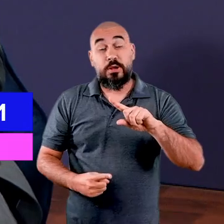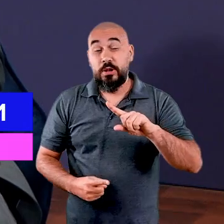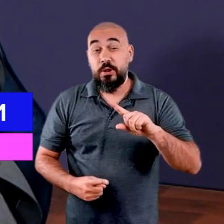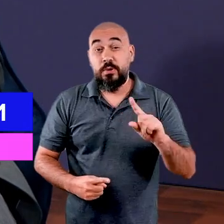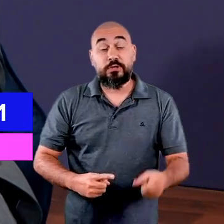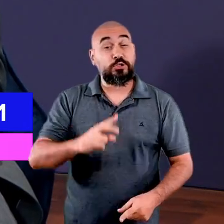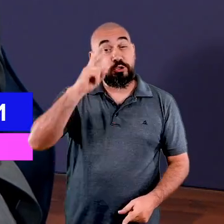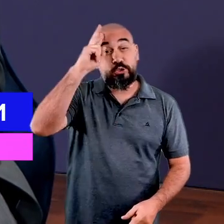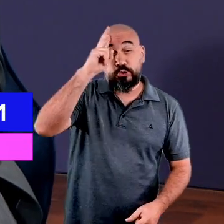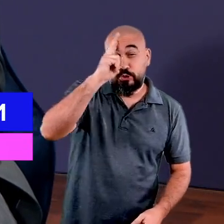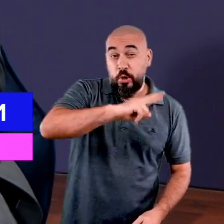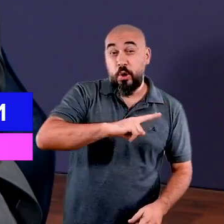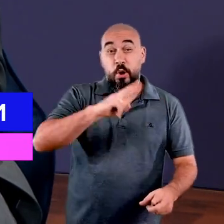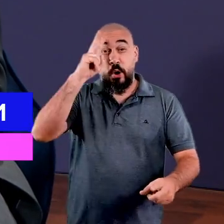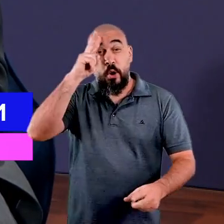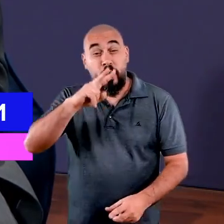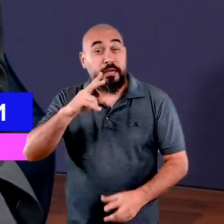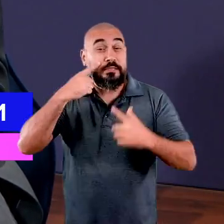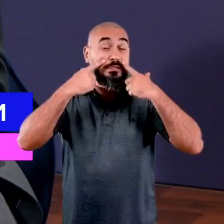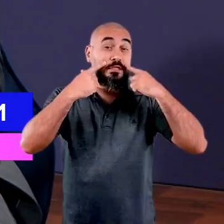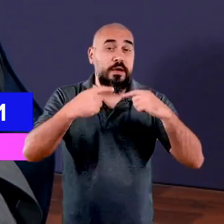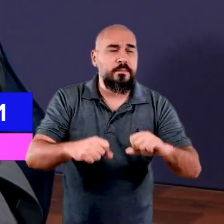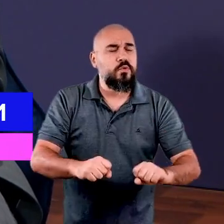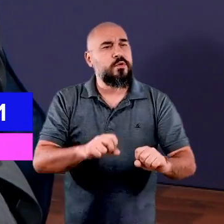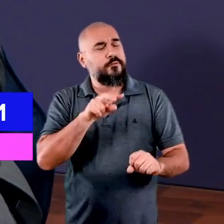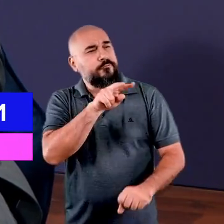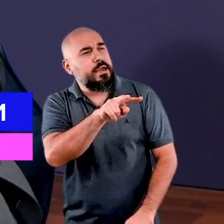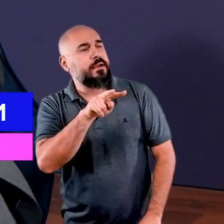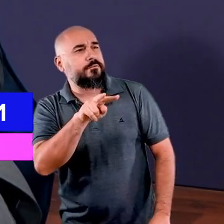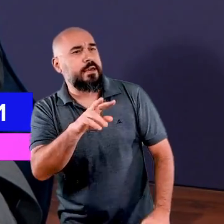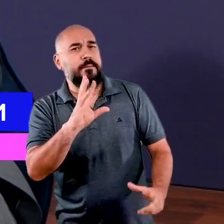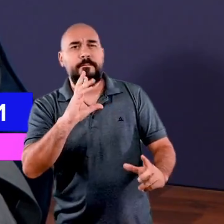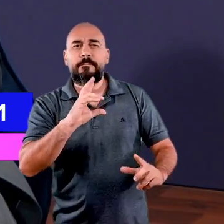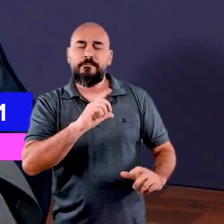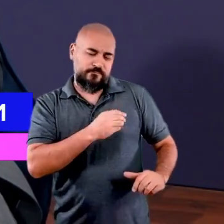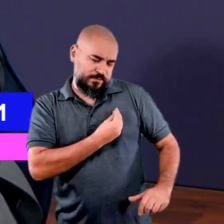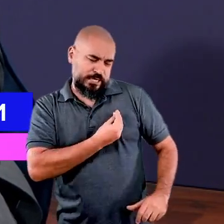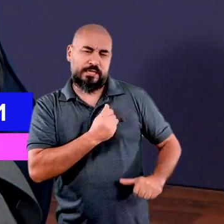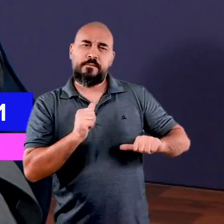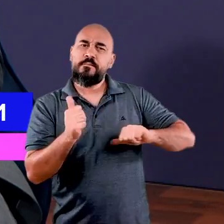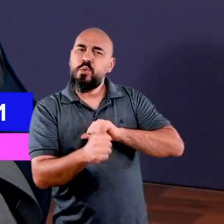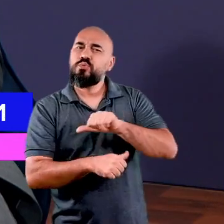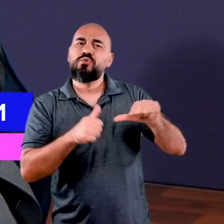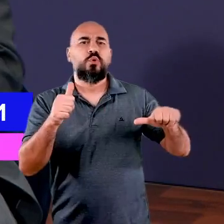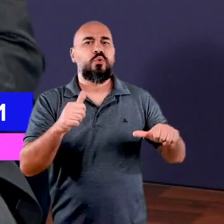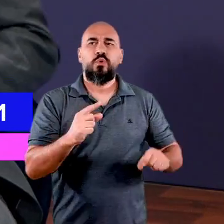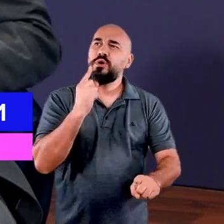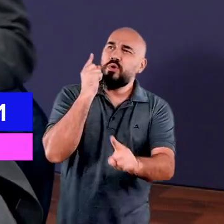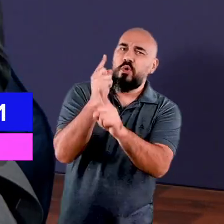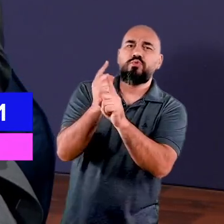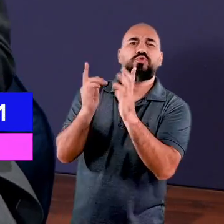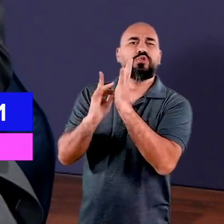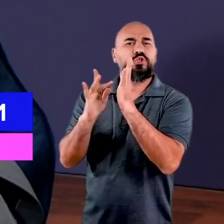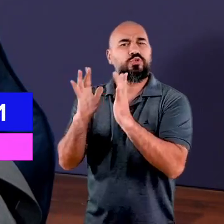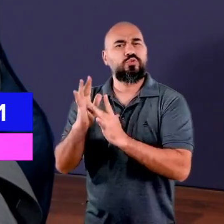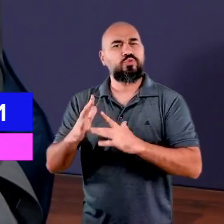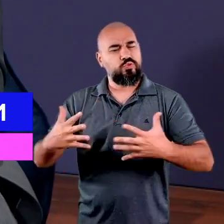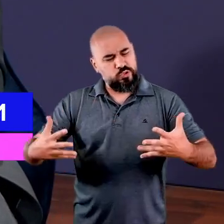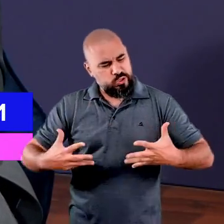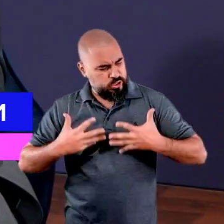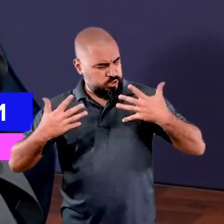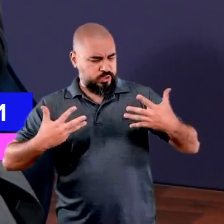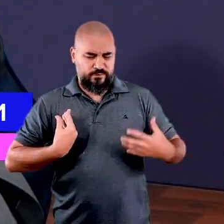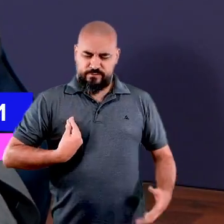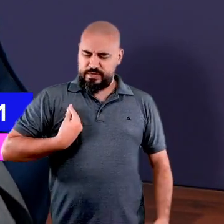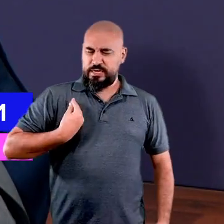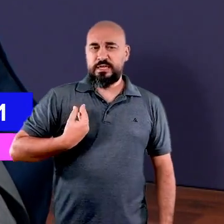histórias que vivenciamos aqui na Novo Tempo todos os dias, de vidas transformadas, de pessoas que encontraram um sentido para a sua